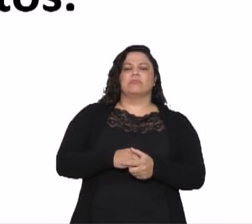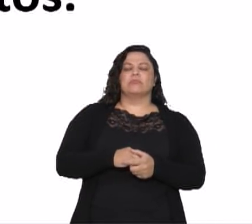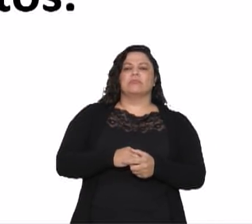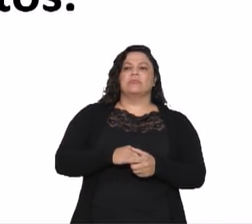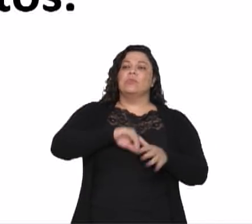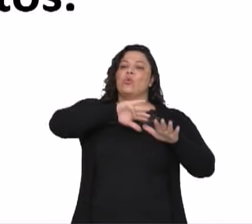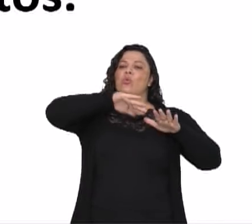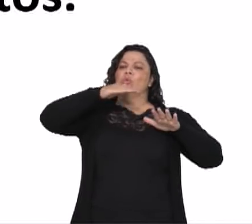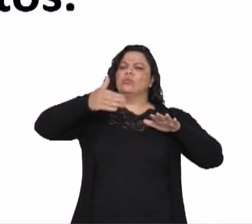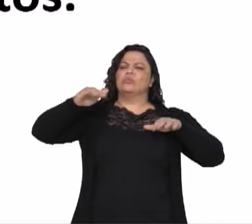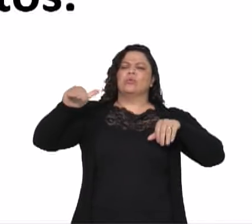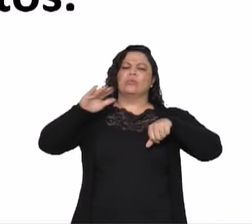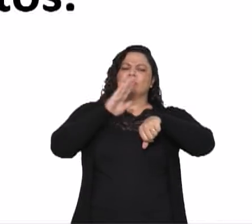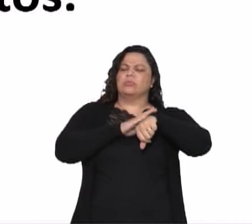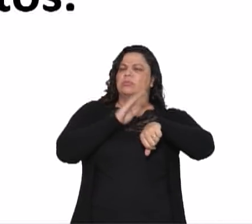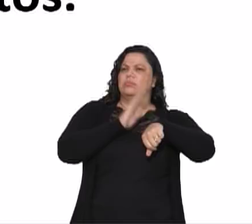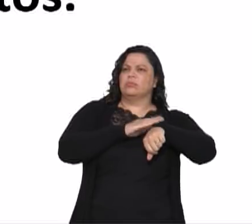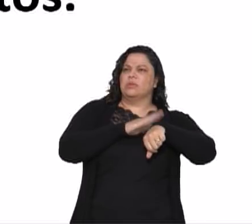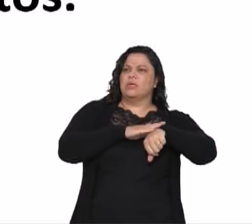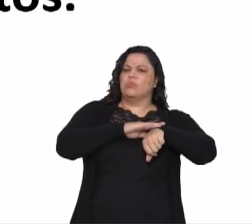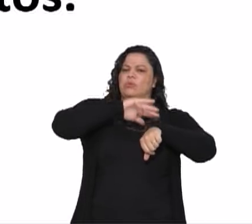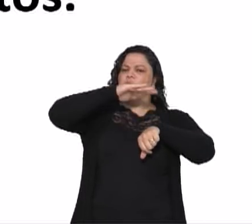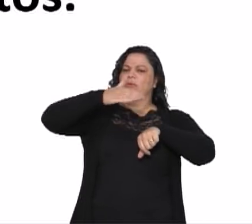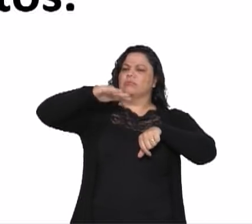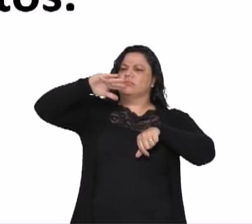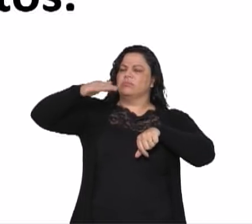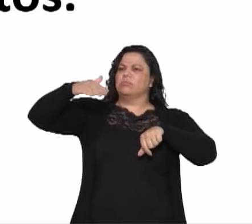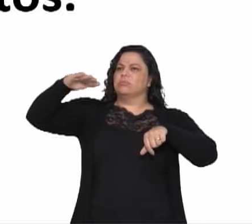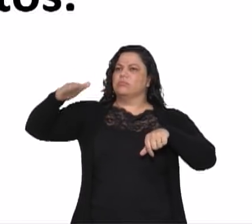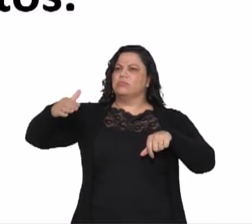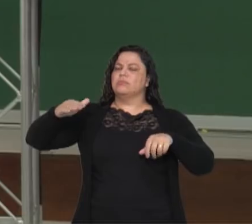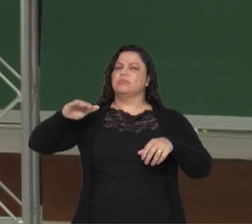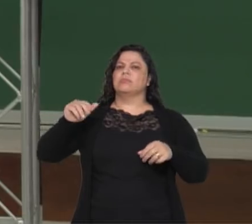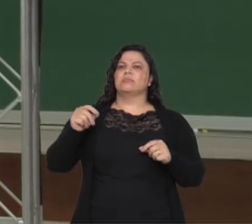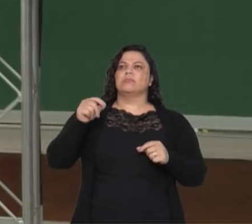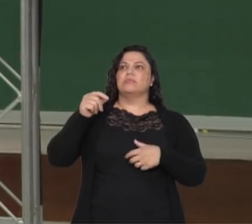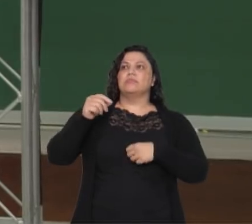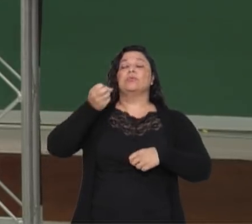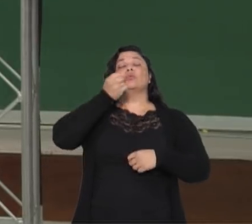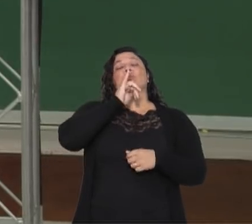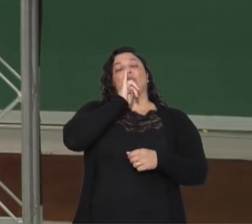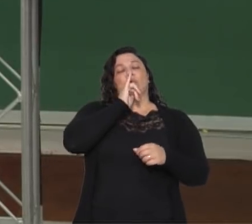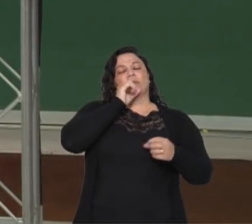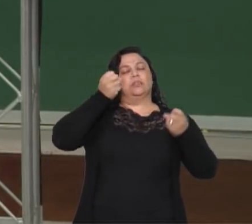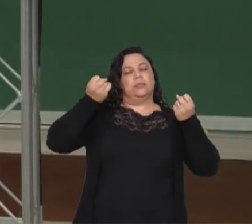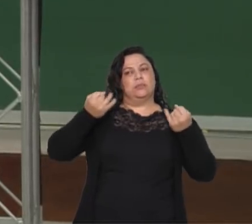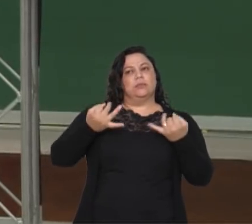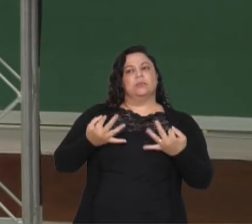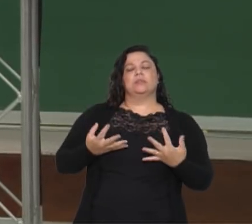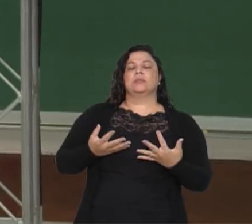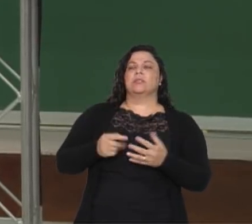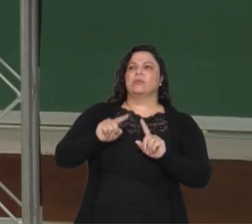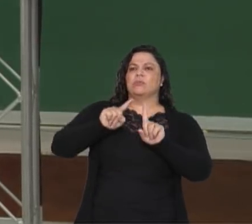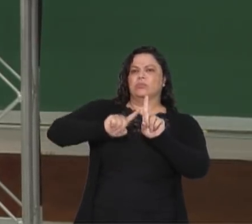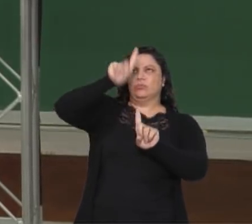determinada pelo tempo de emissão das vibrações. Lá no exemplo que eu dei sobre a altura do som, mostrei